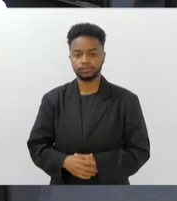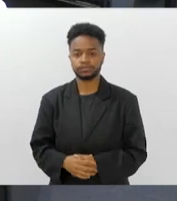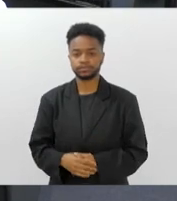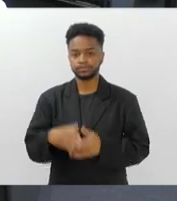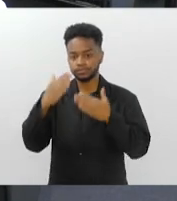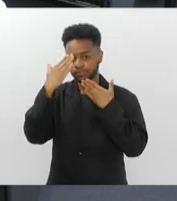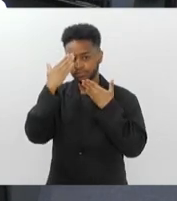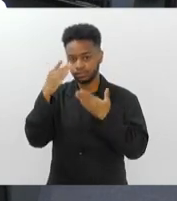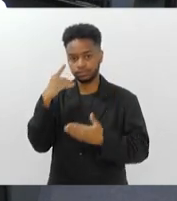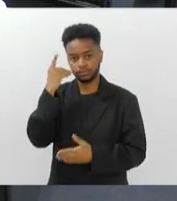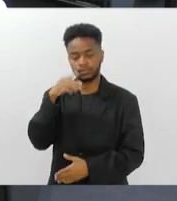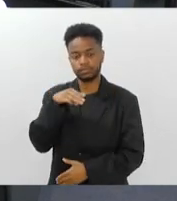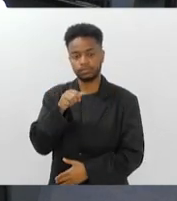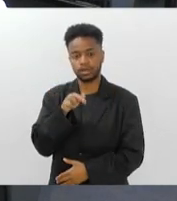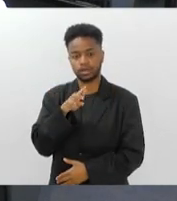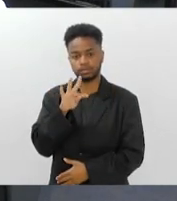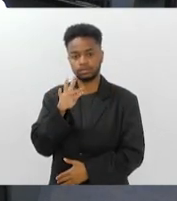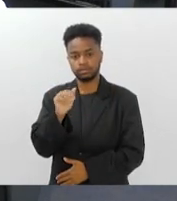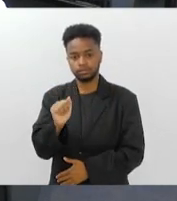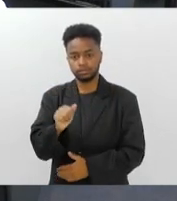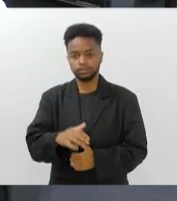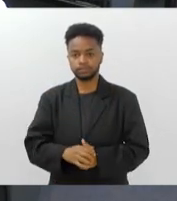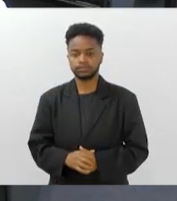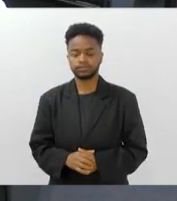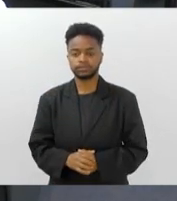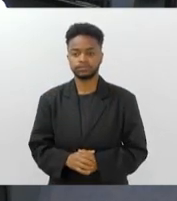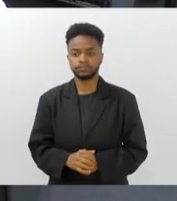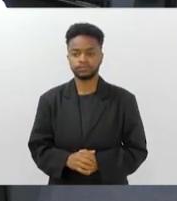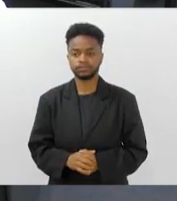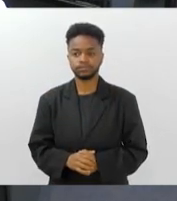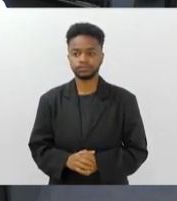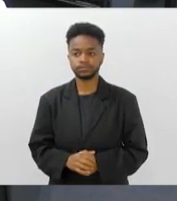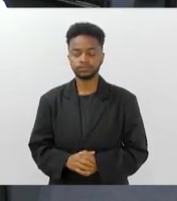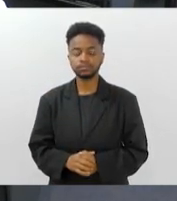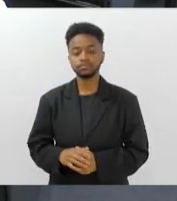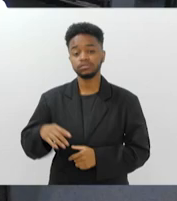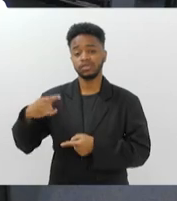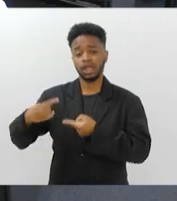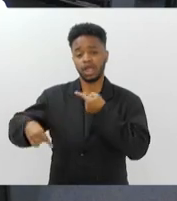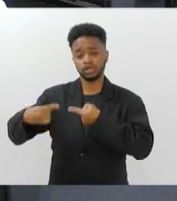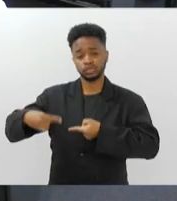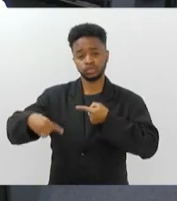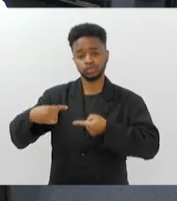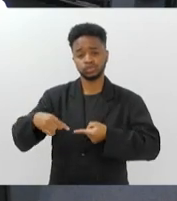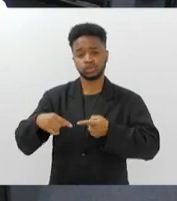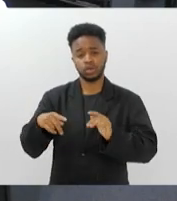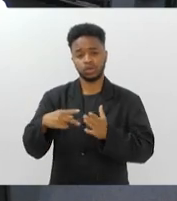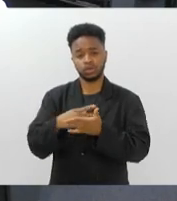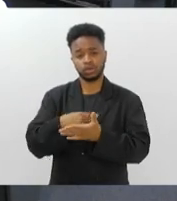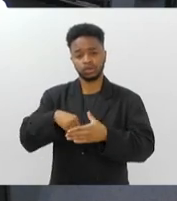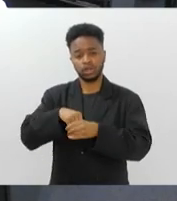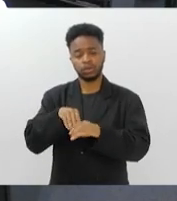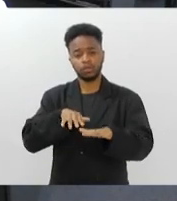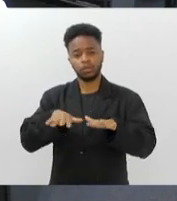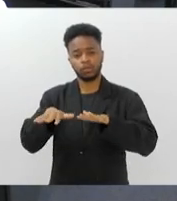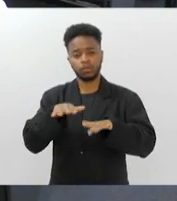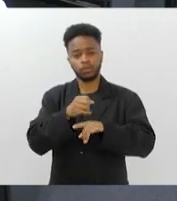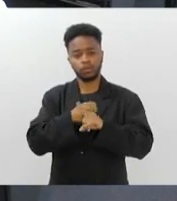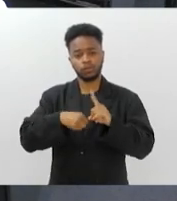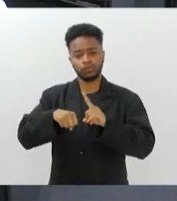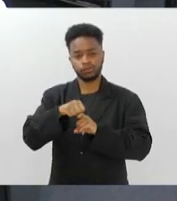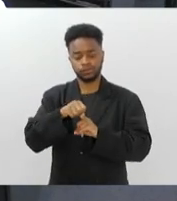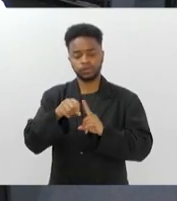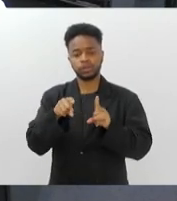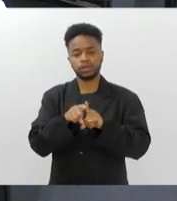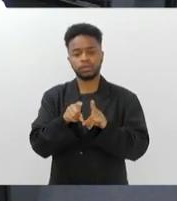Obrigado deputada Marta Rocha eh essa a discussão que a gente tem feito dentro do movimento social e e muito